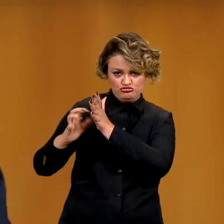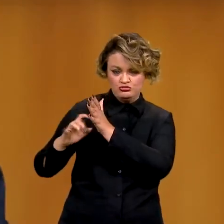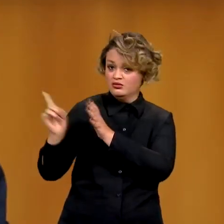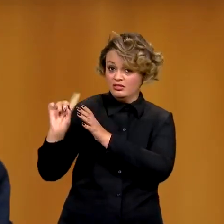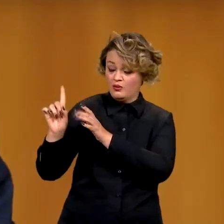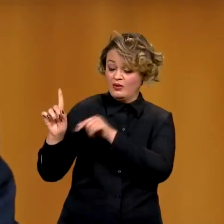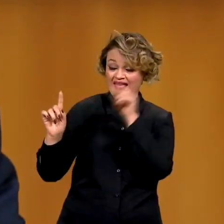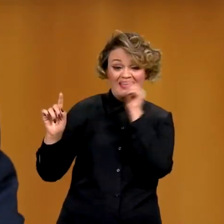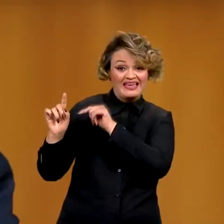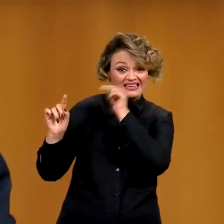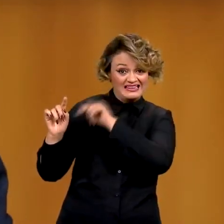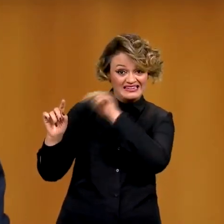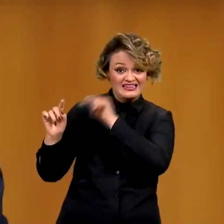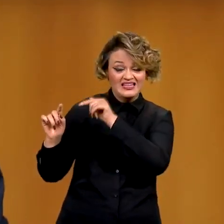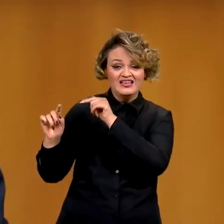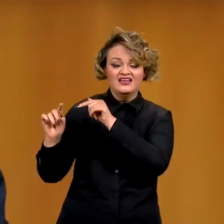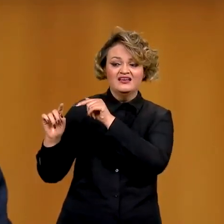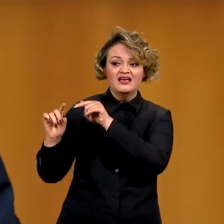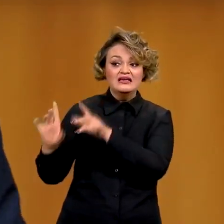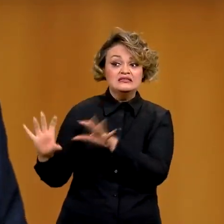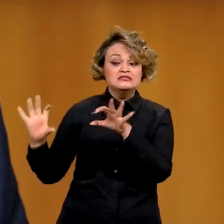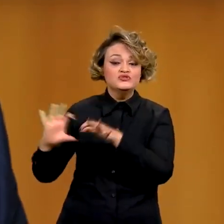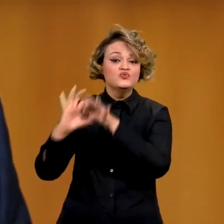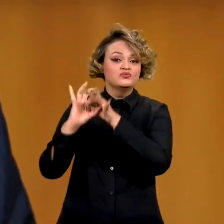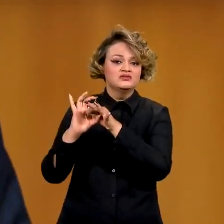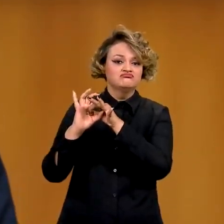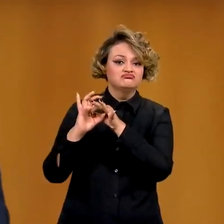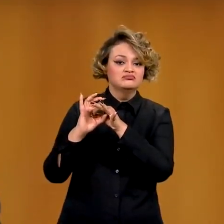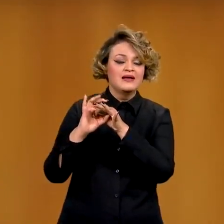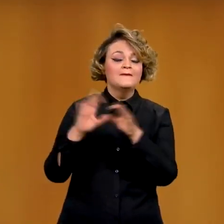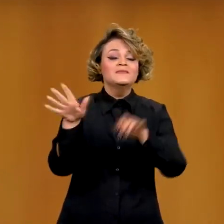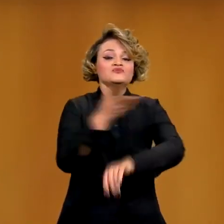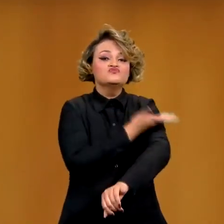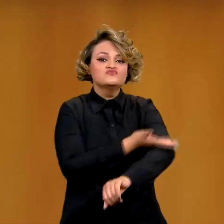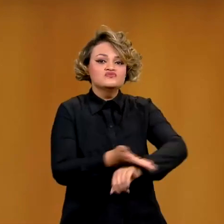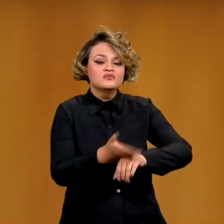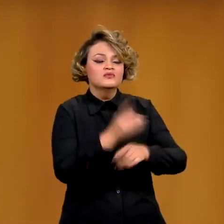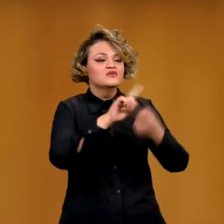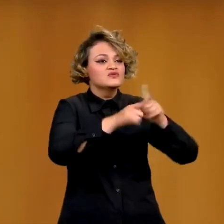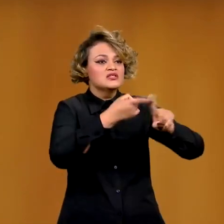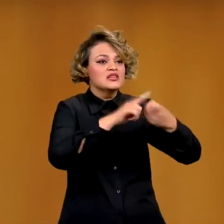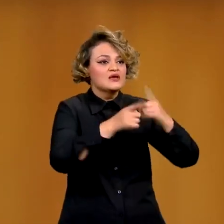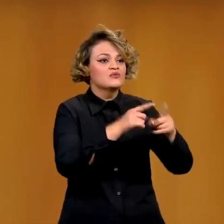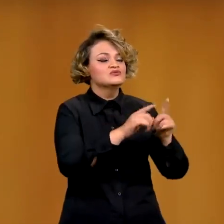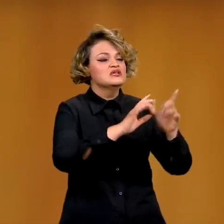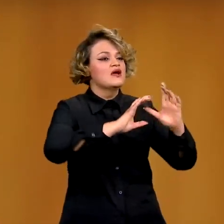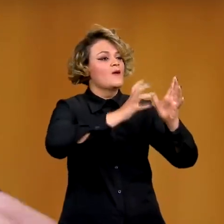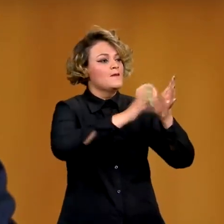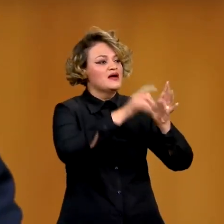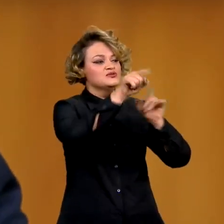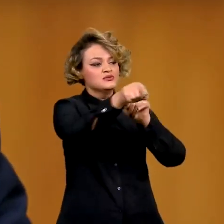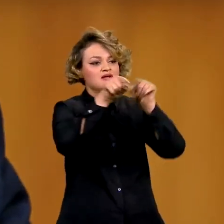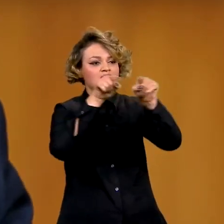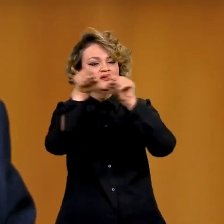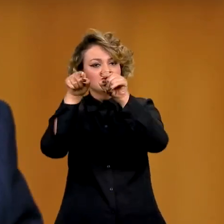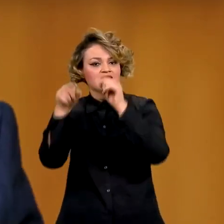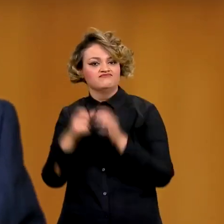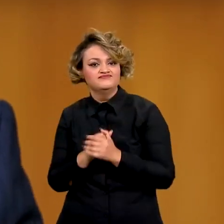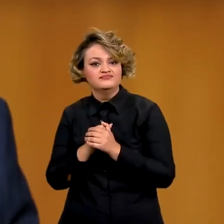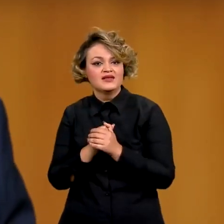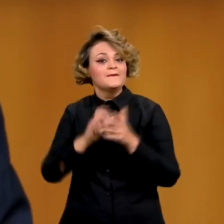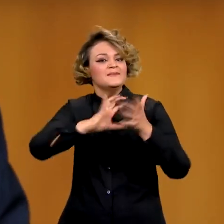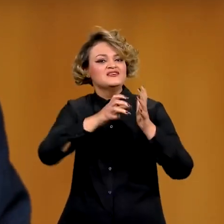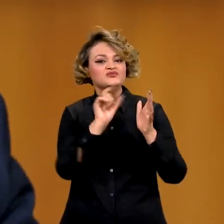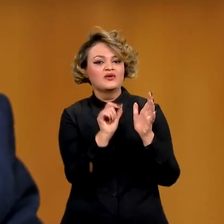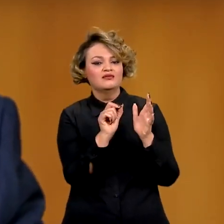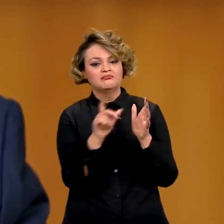centrão ele se junta em função de determinadas coisas mas habitualmente você negocia com partido então o partido Quem que é